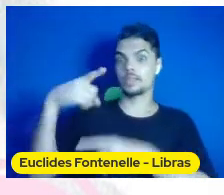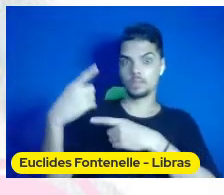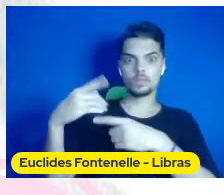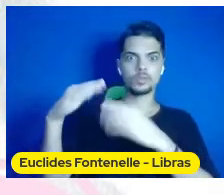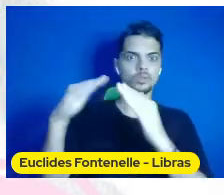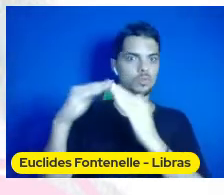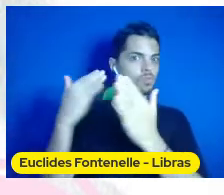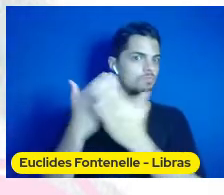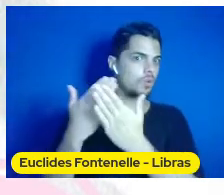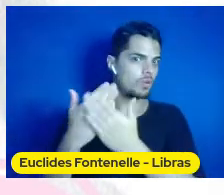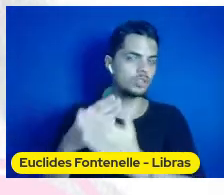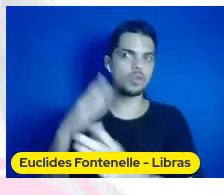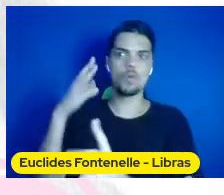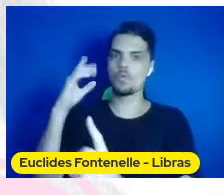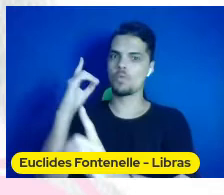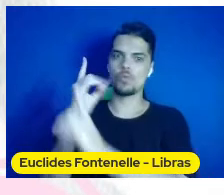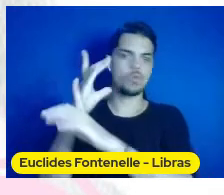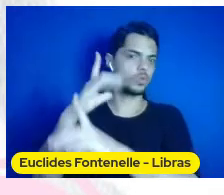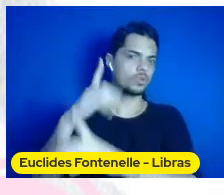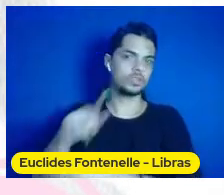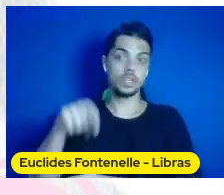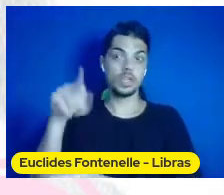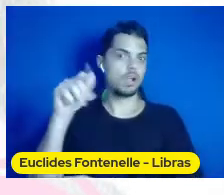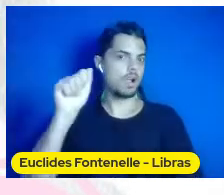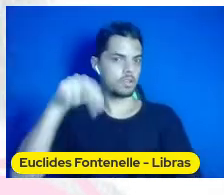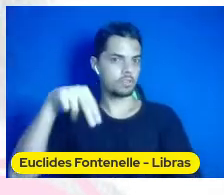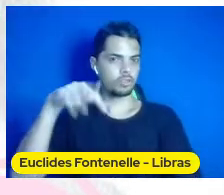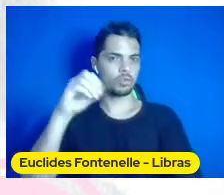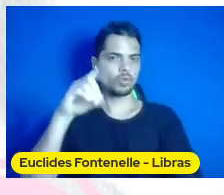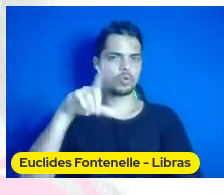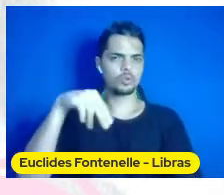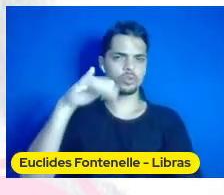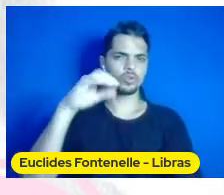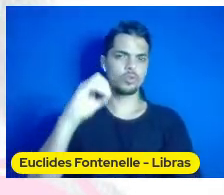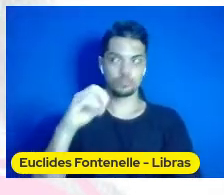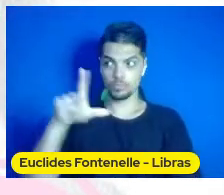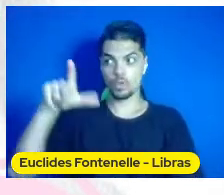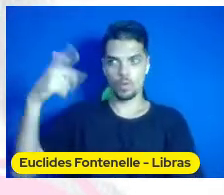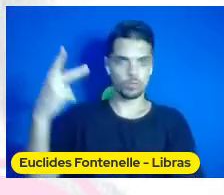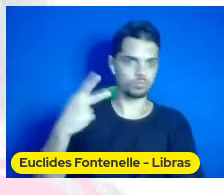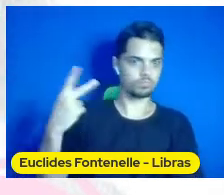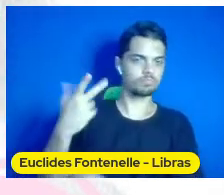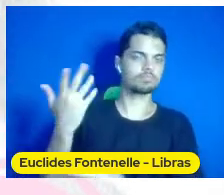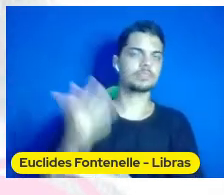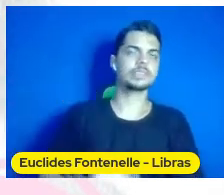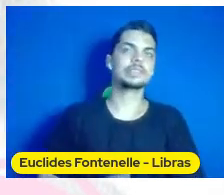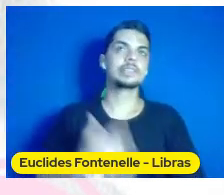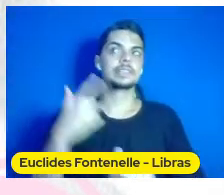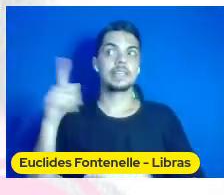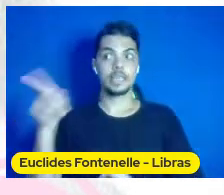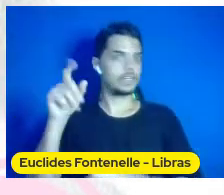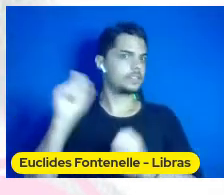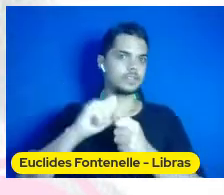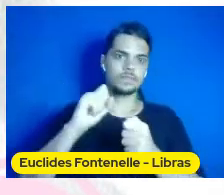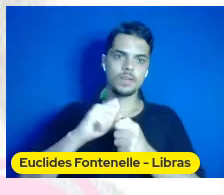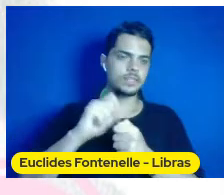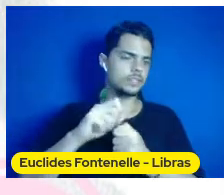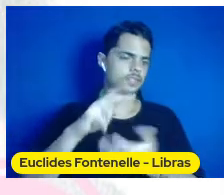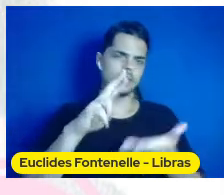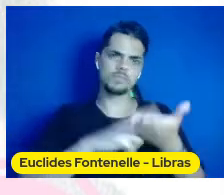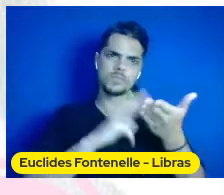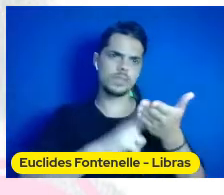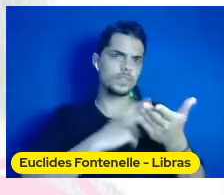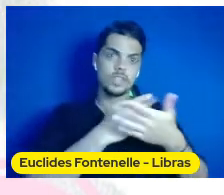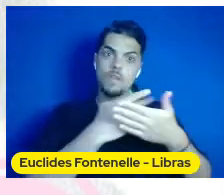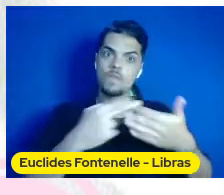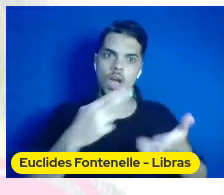amigos meus também que participavam desse grupo. E eu lembro que Antônio já produzia revistas em quadrinhos. Estava assim,